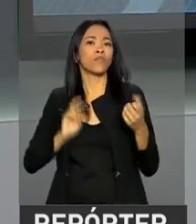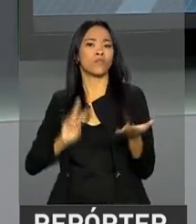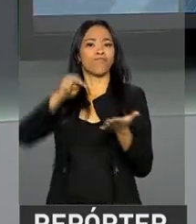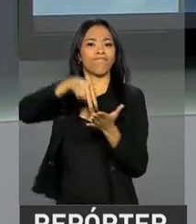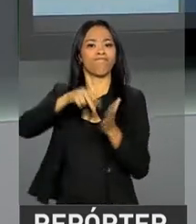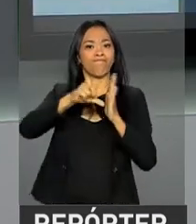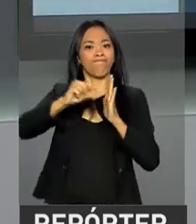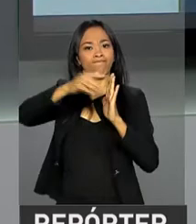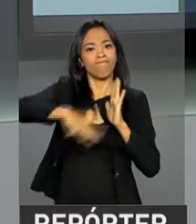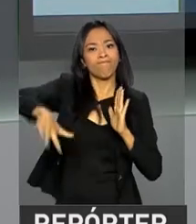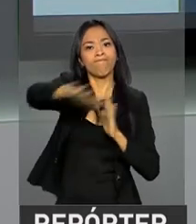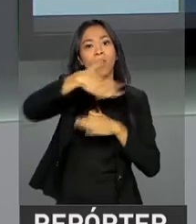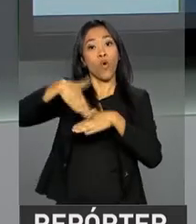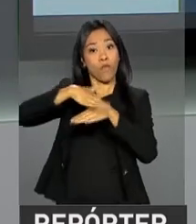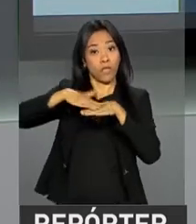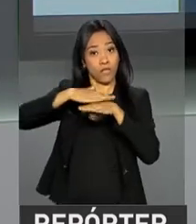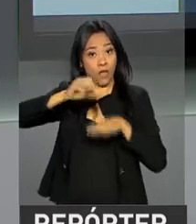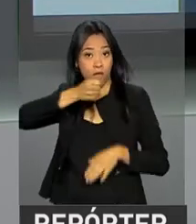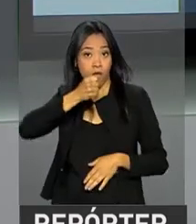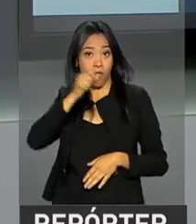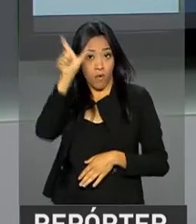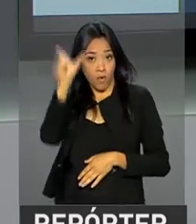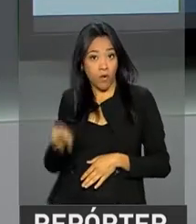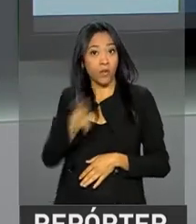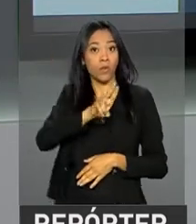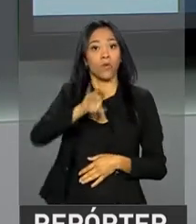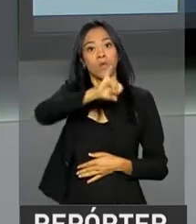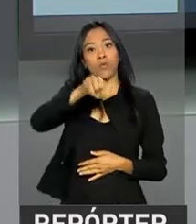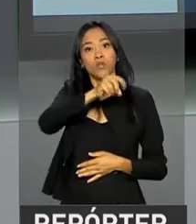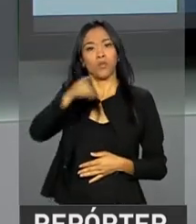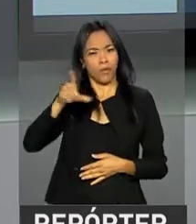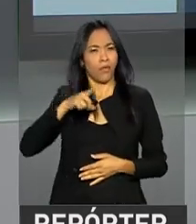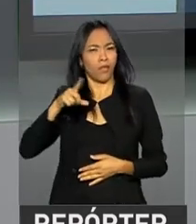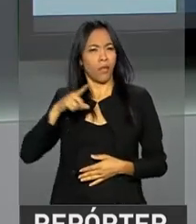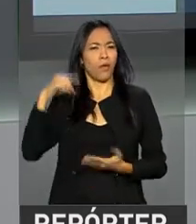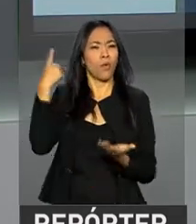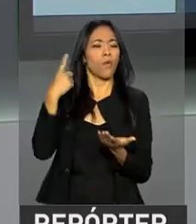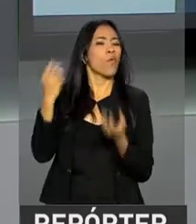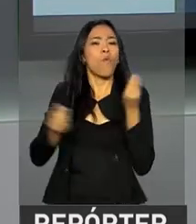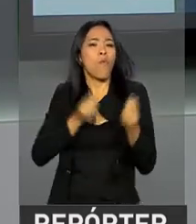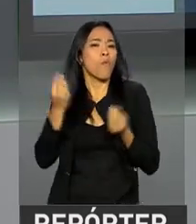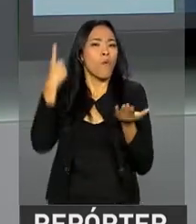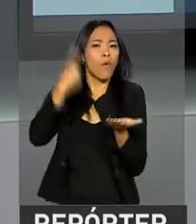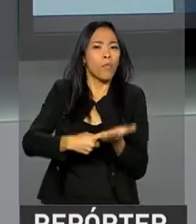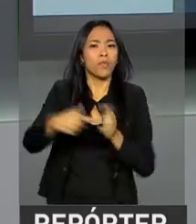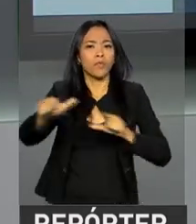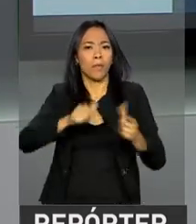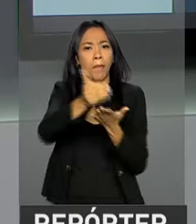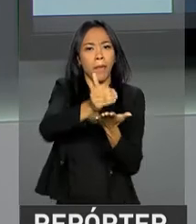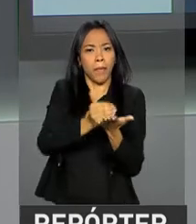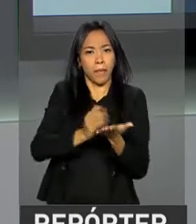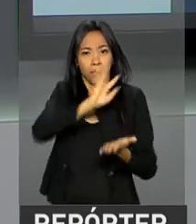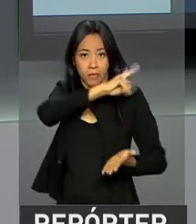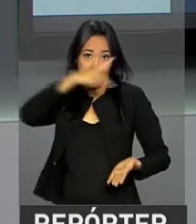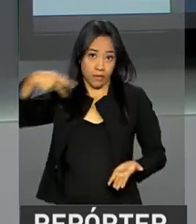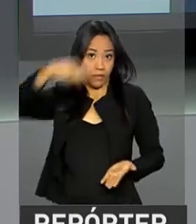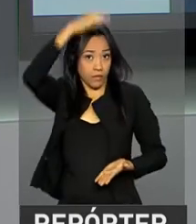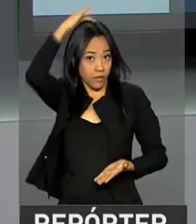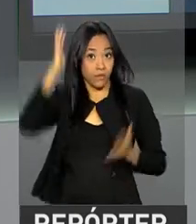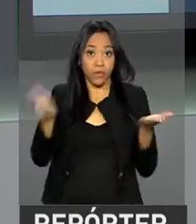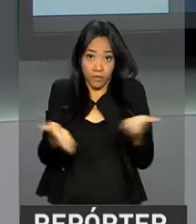conversar com o repórter joão pedro neto que tem informações sobre a agenda do presidente michel temer para o dia de hoje o joão pedro